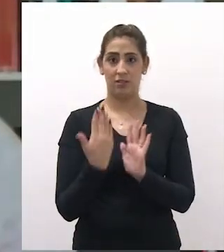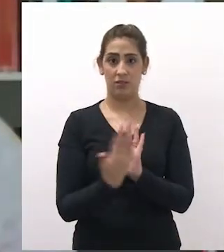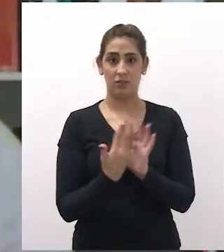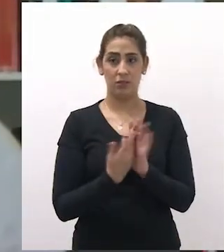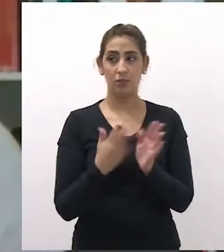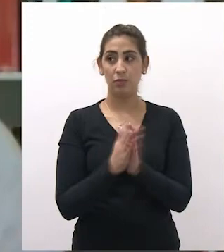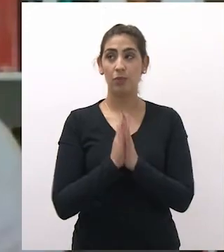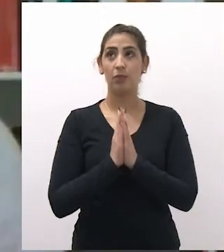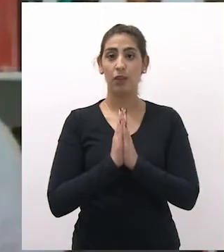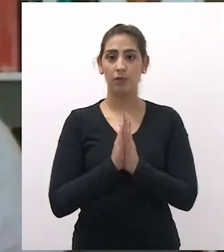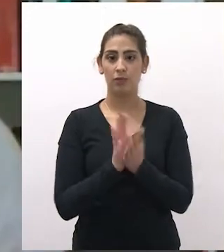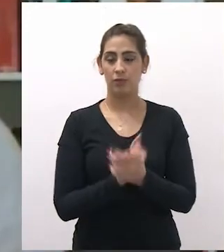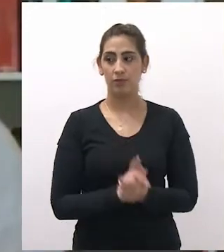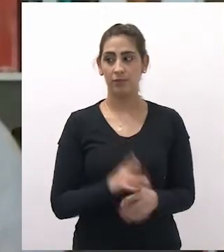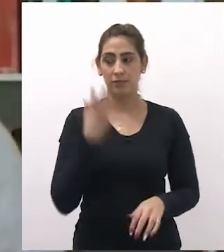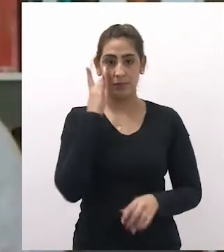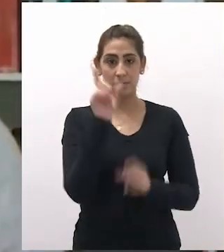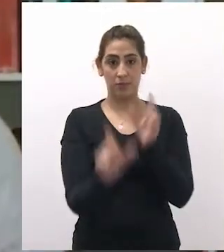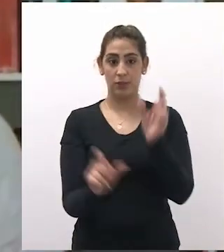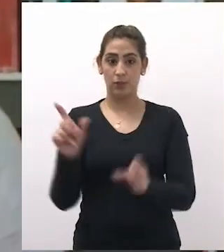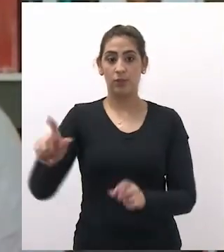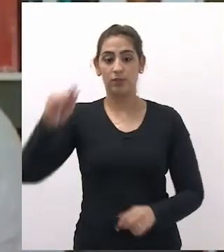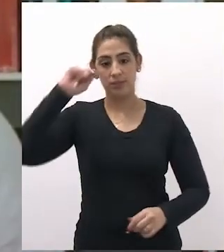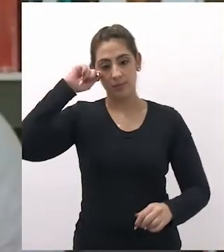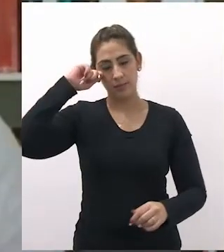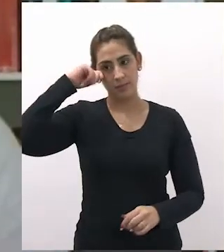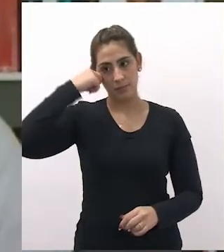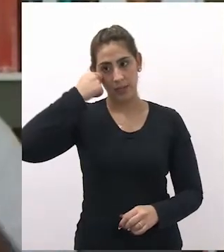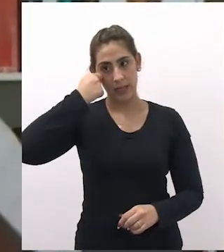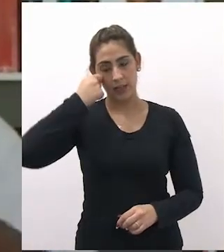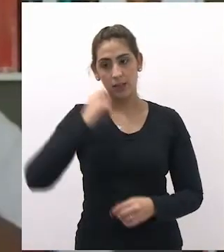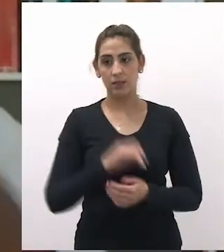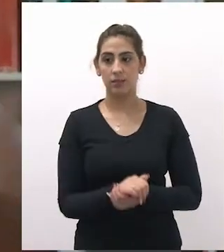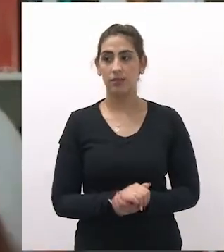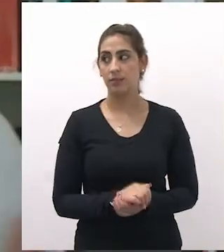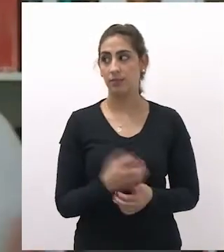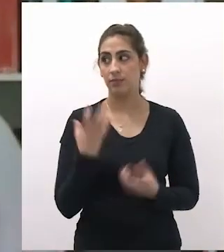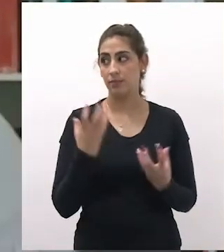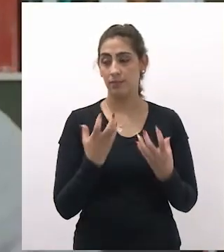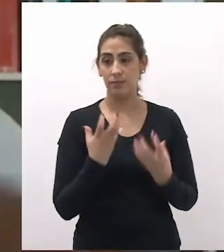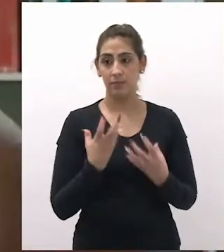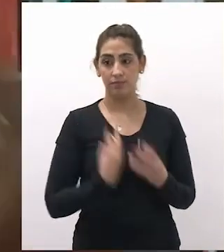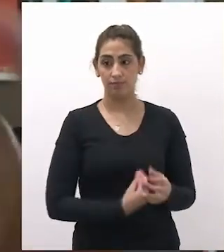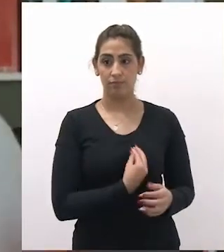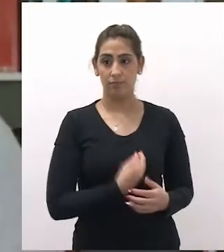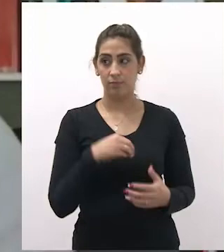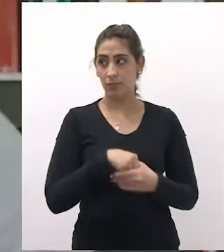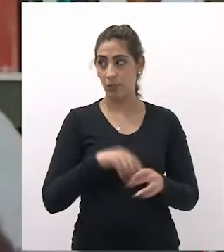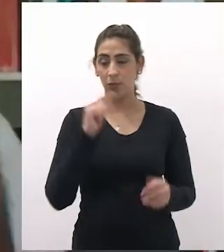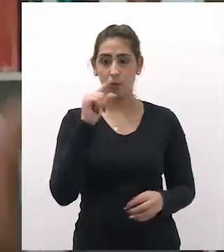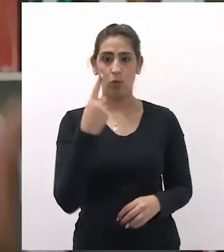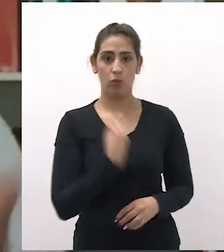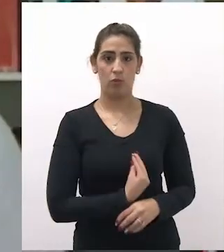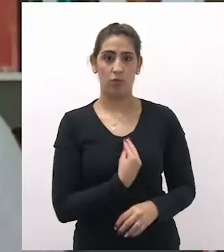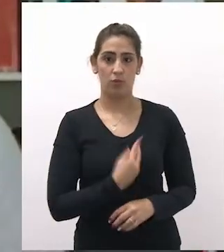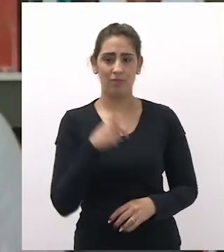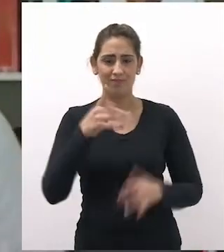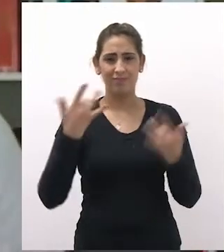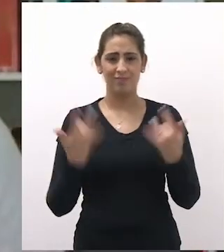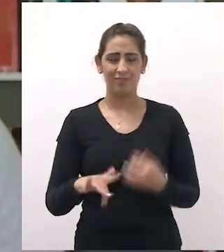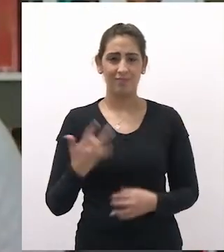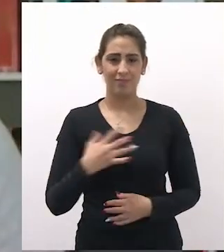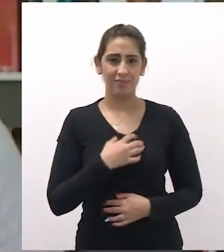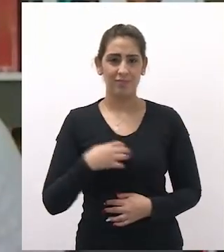amor de Deus, para as pessoas pretas que querem se isentar um pouco daquele medo, daquela dor,